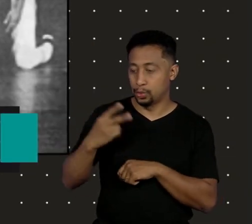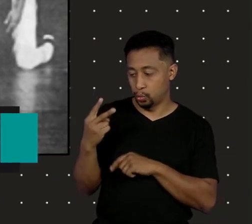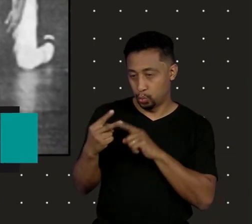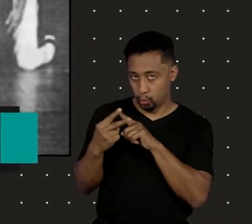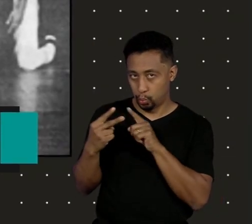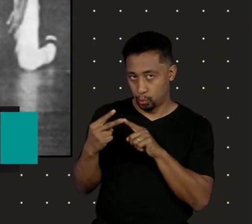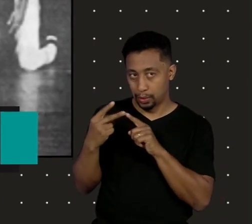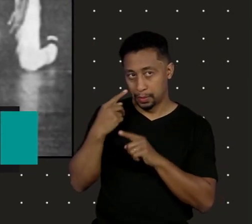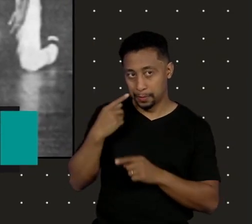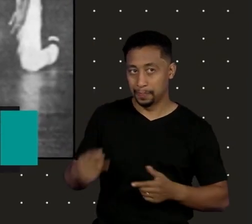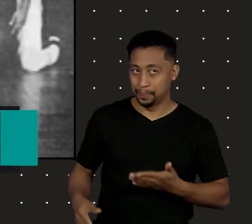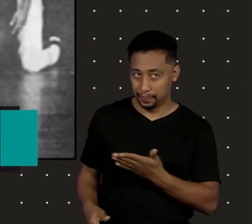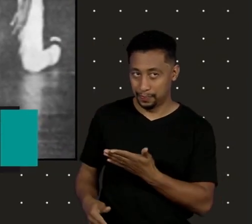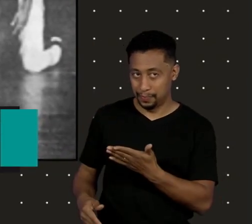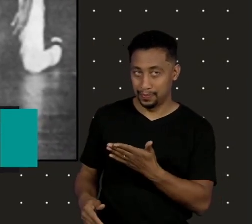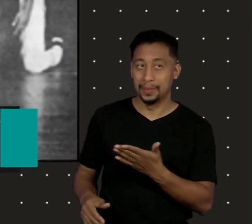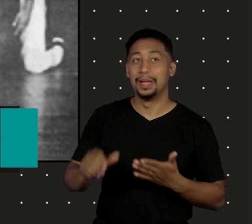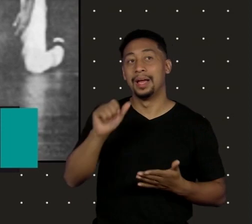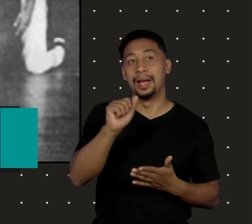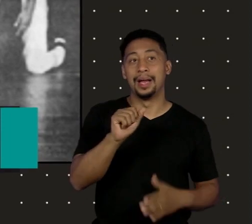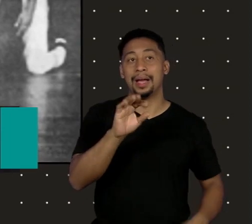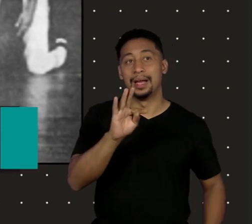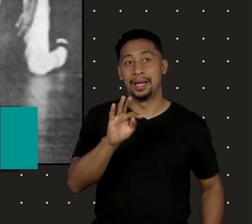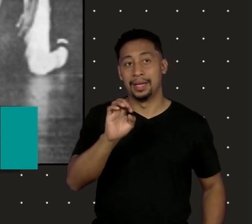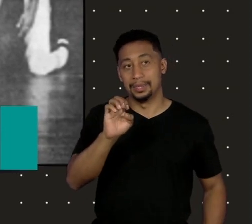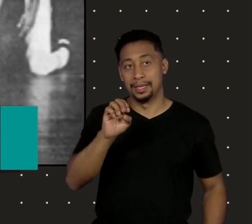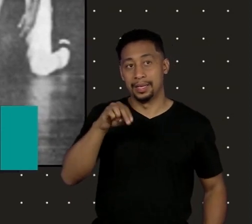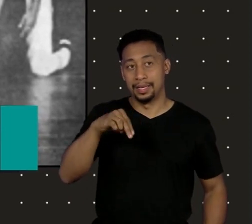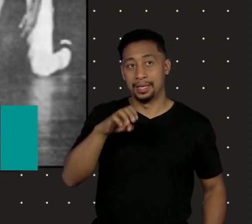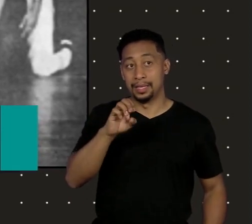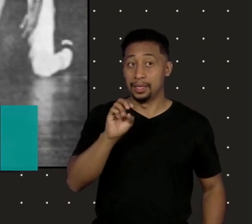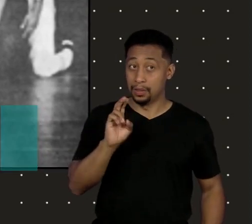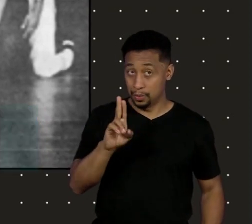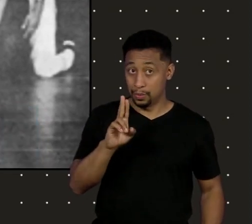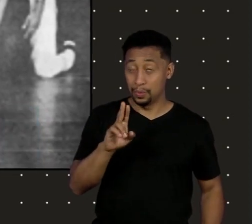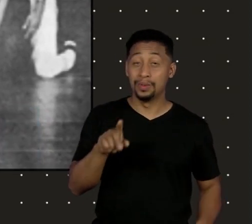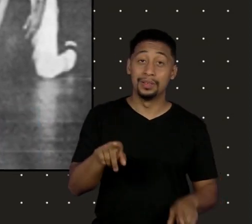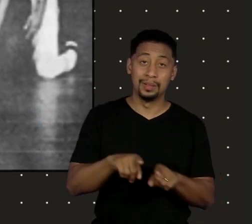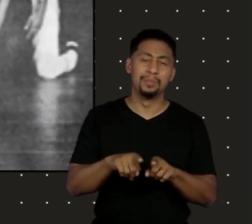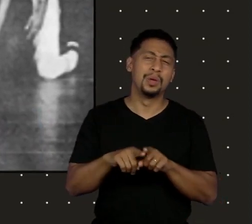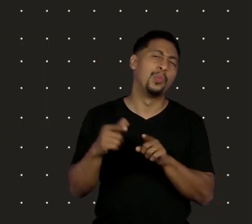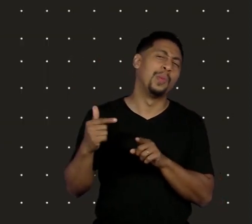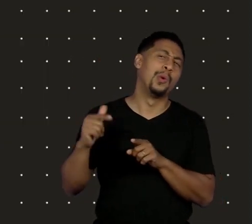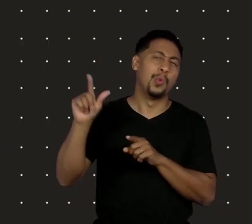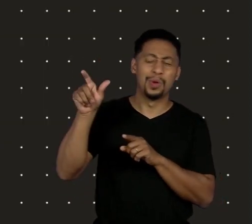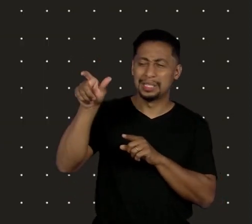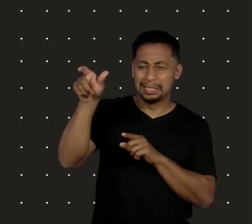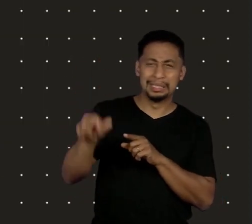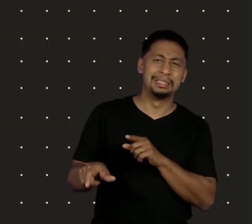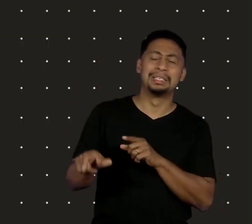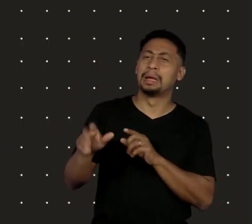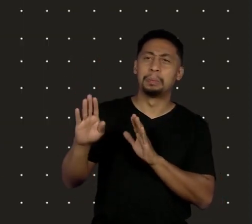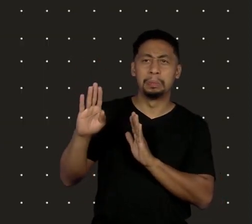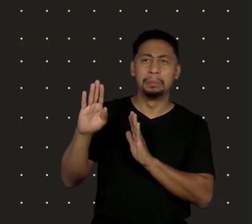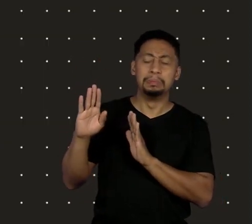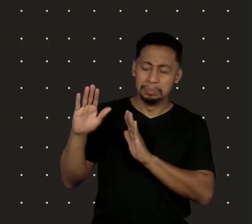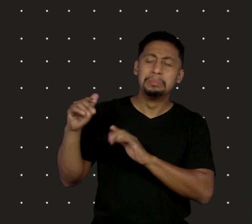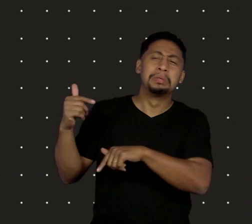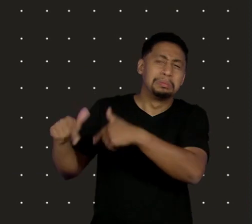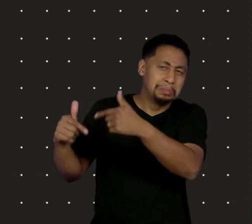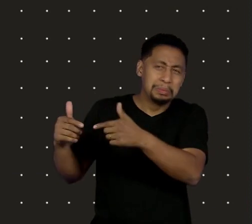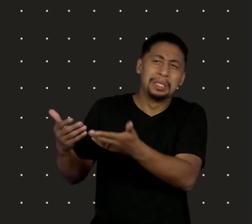depois a Odisseia, de Homero, onde ele era o Homero. O Otávio sempre foi um grande ator, um grande companheiro,